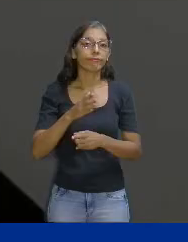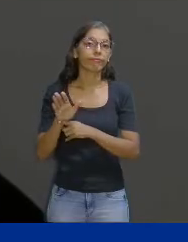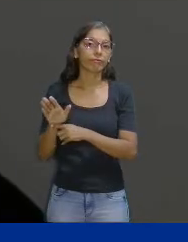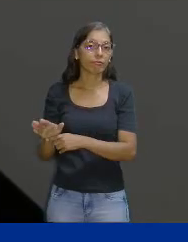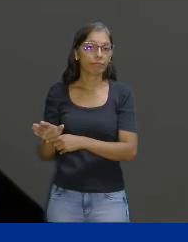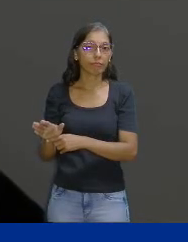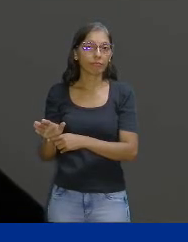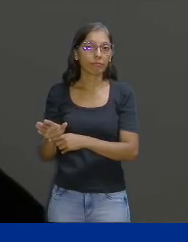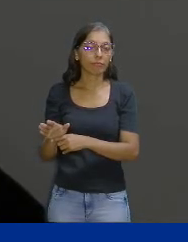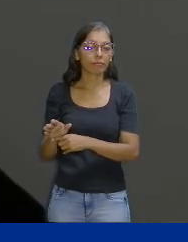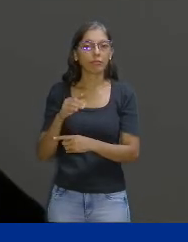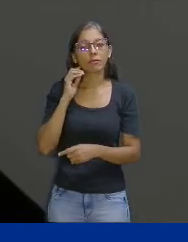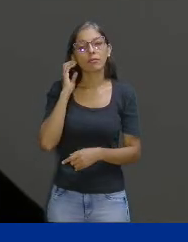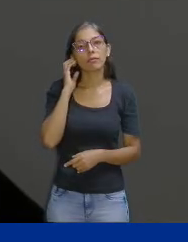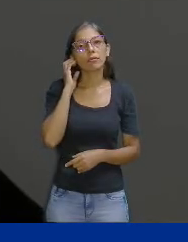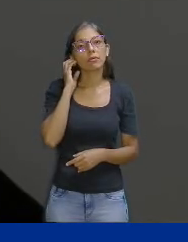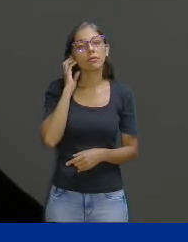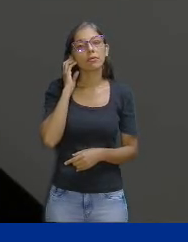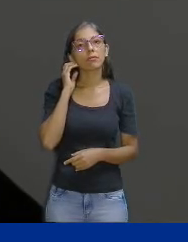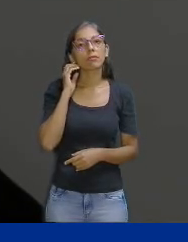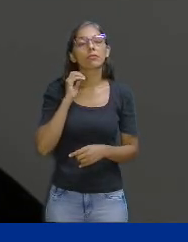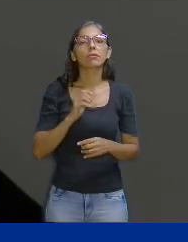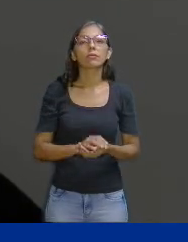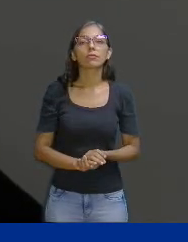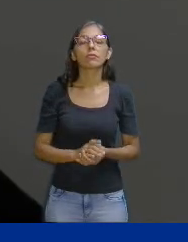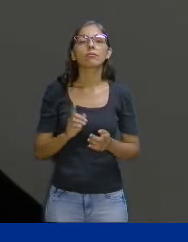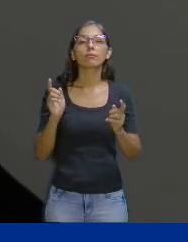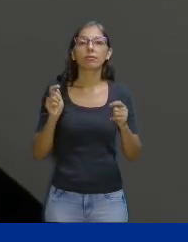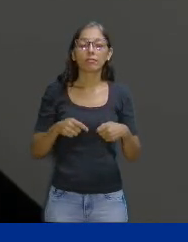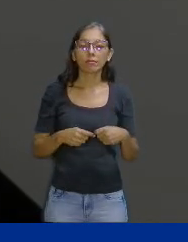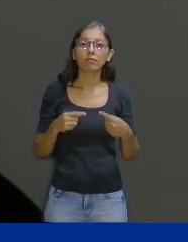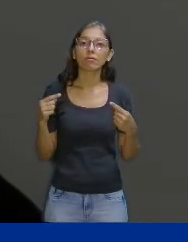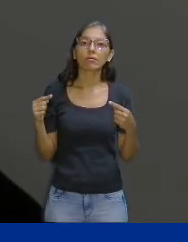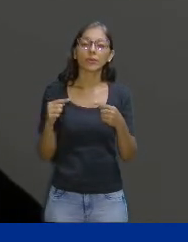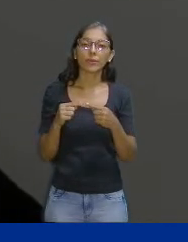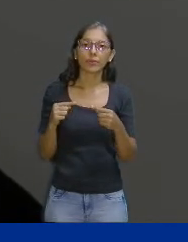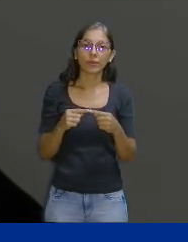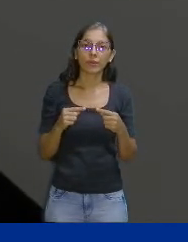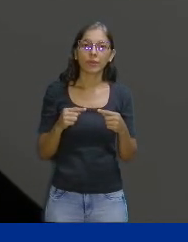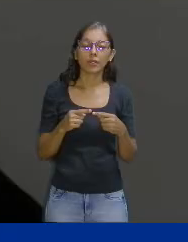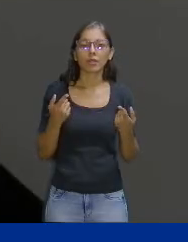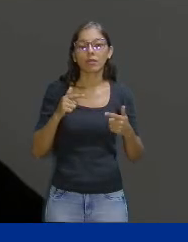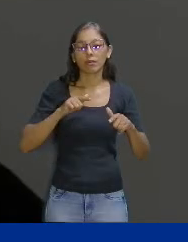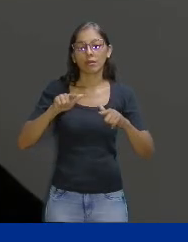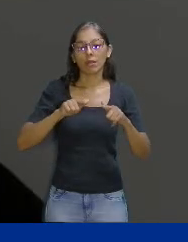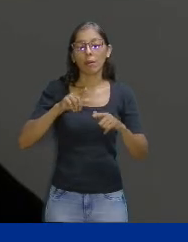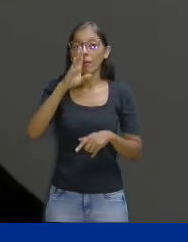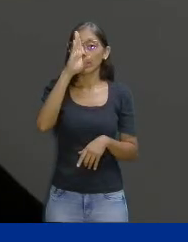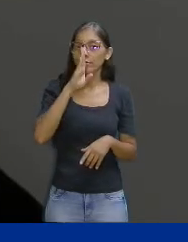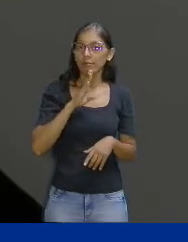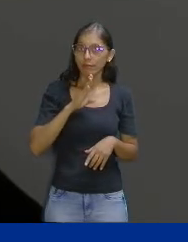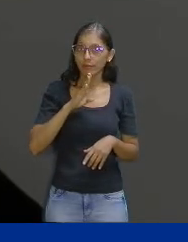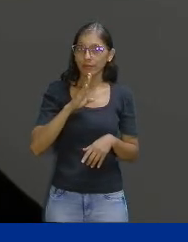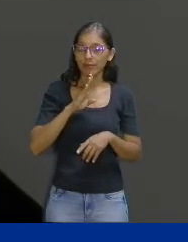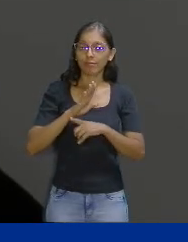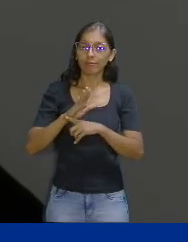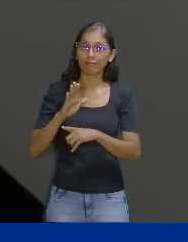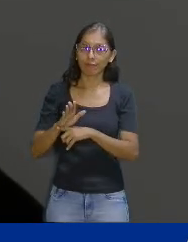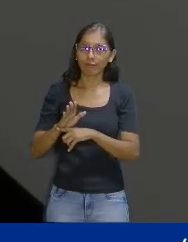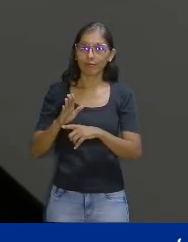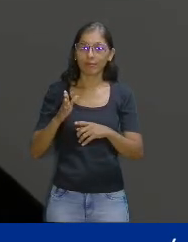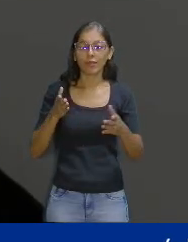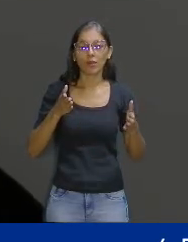o dever legal de indicar a prestação do serviço gratuito que foi realizado em prol da sua campanha, mesmo que